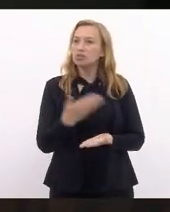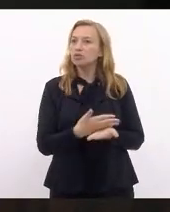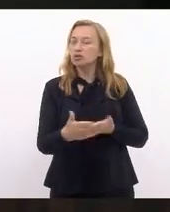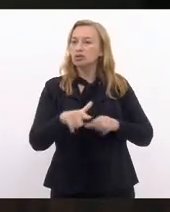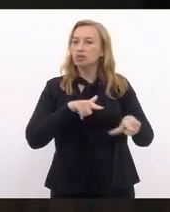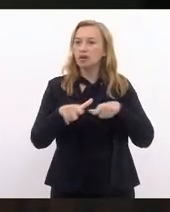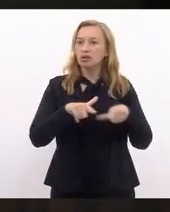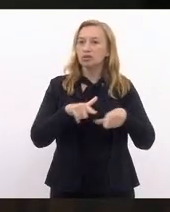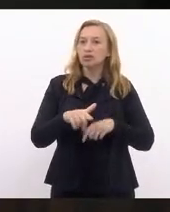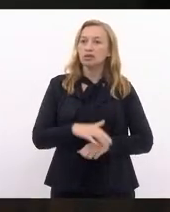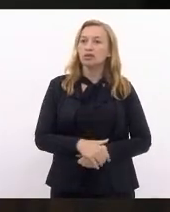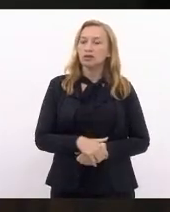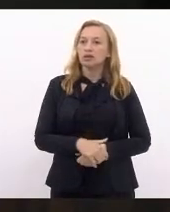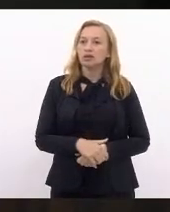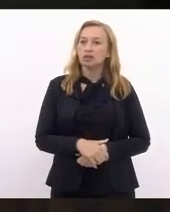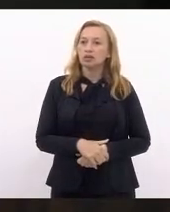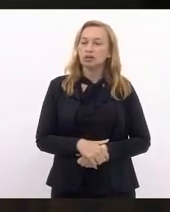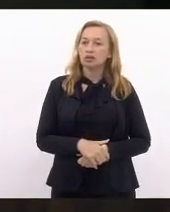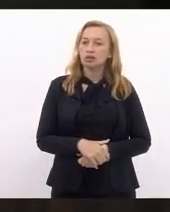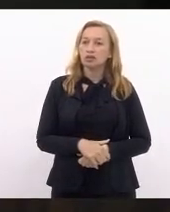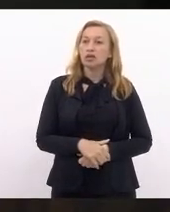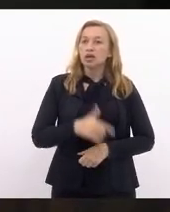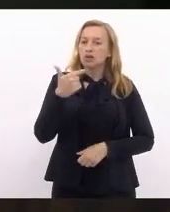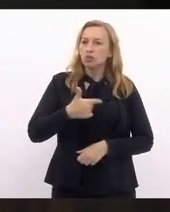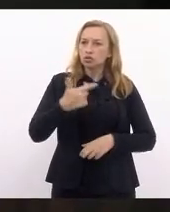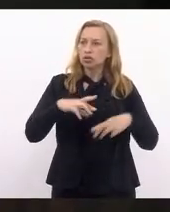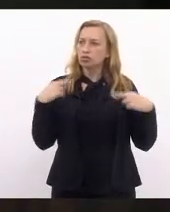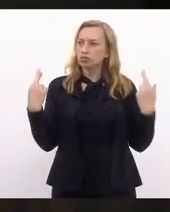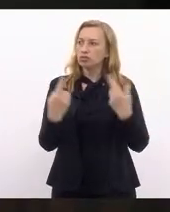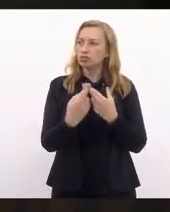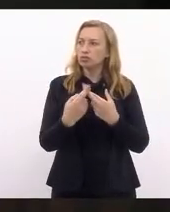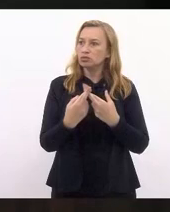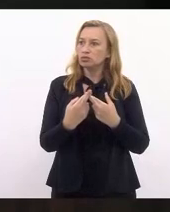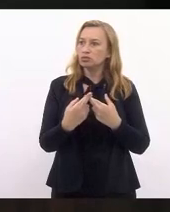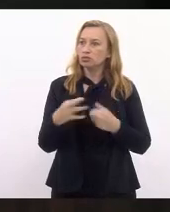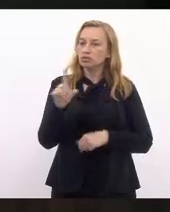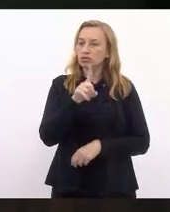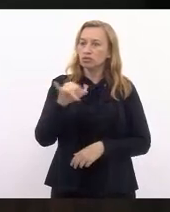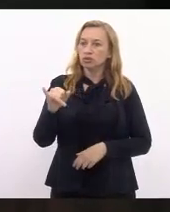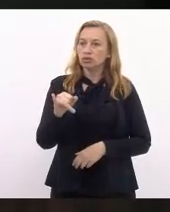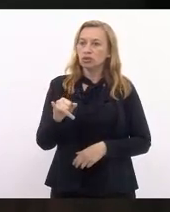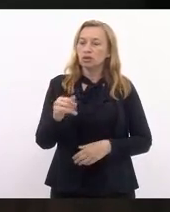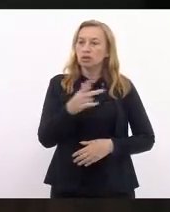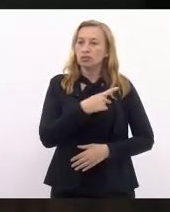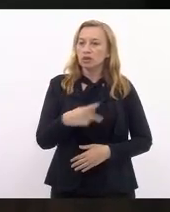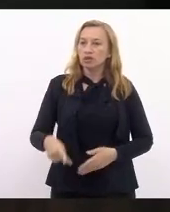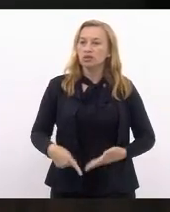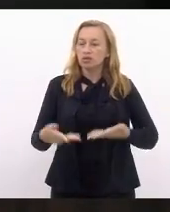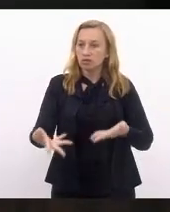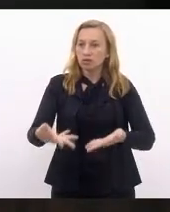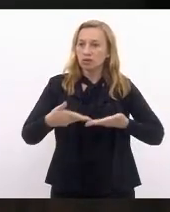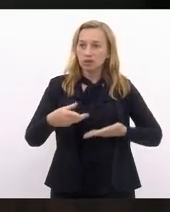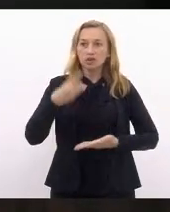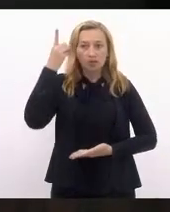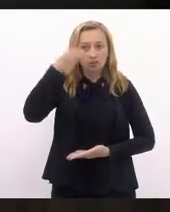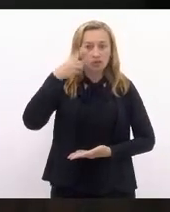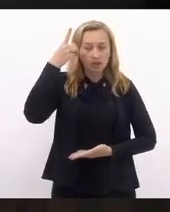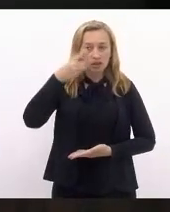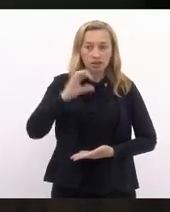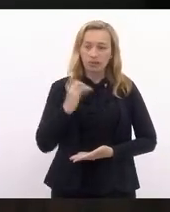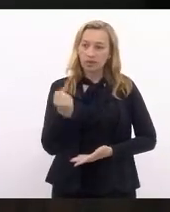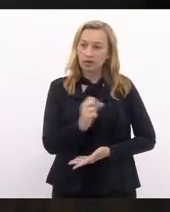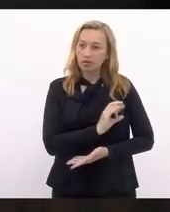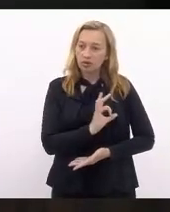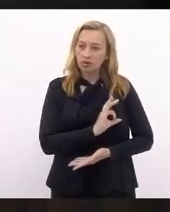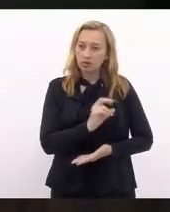de Deus iniciamos os nossos trabalhos está aberto a segunda sessão extraordinária do dia presidência convida a deputada Martha Rocha fazer a leitura da